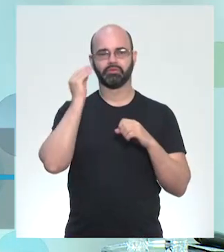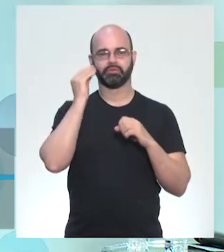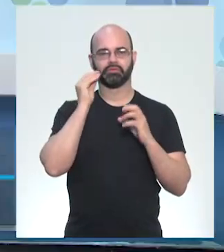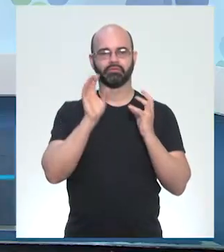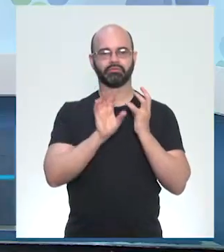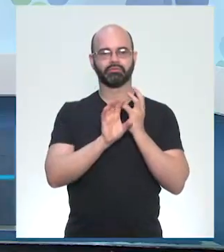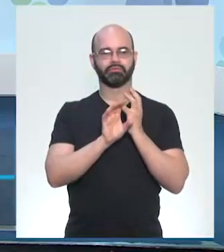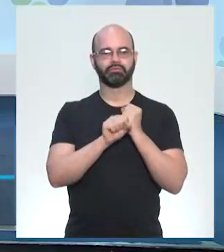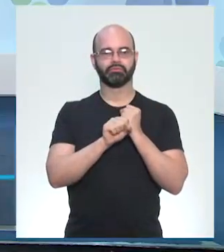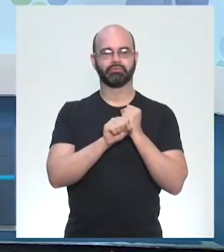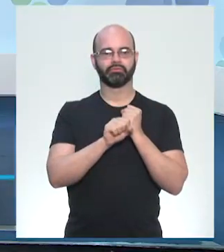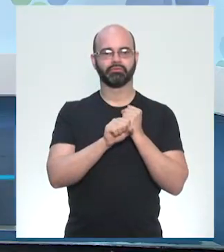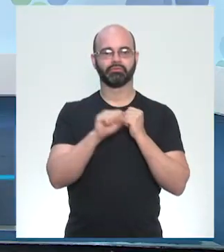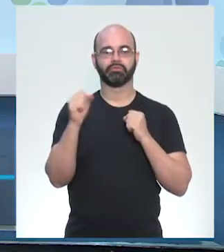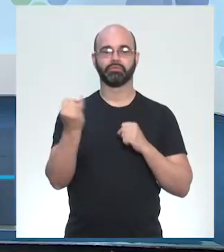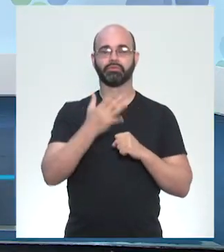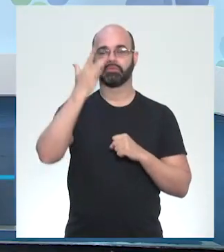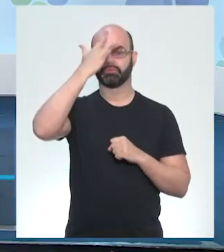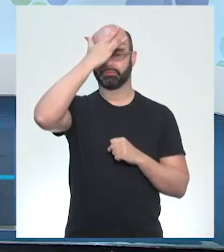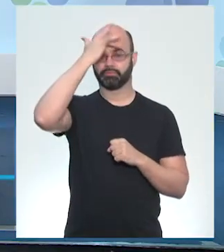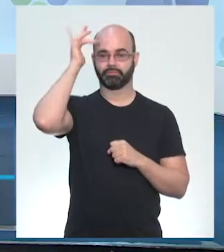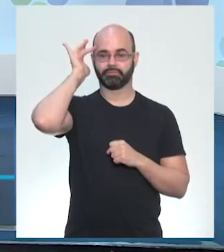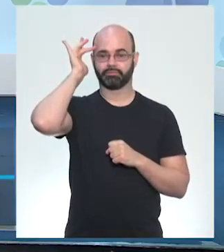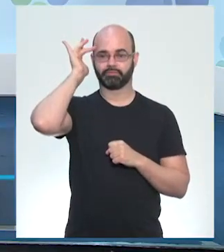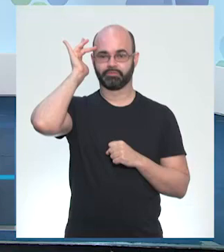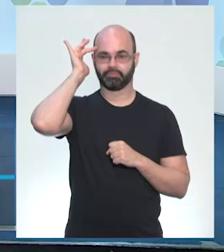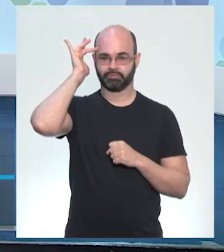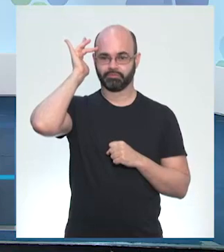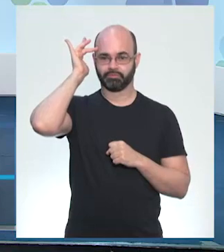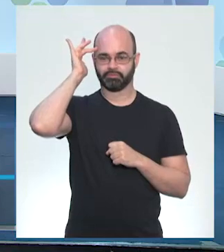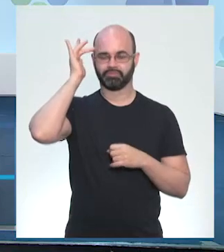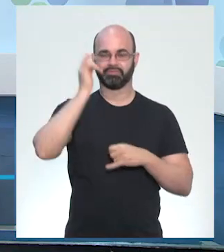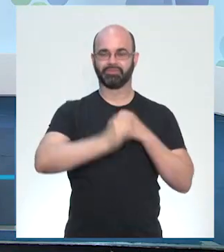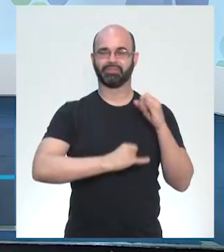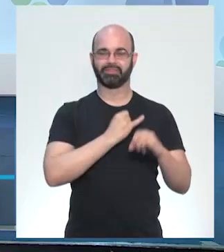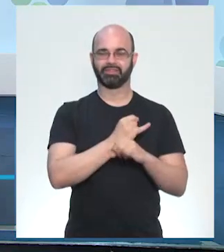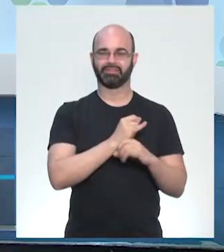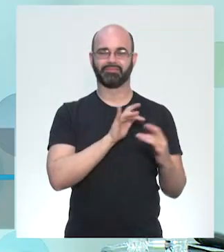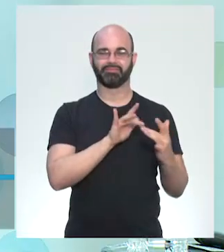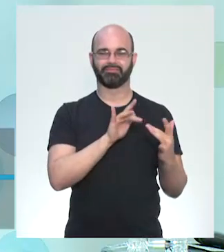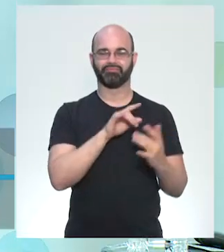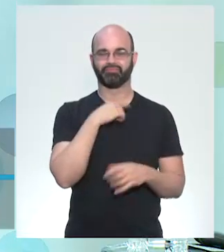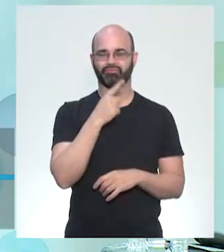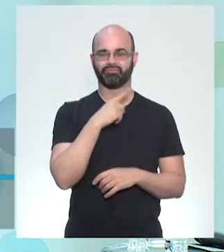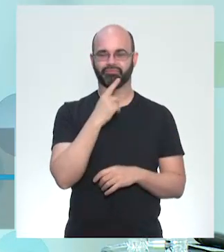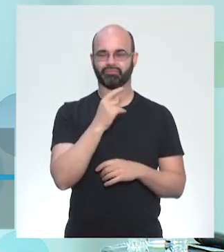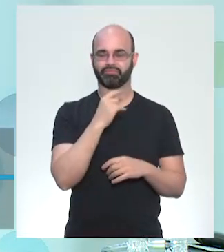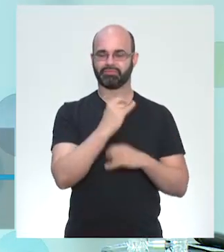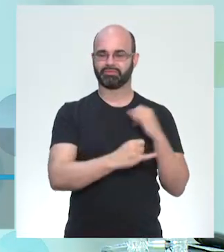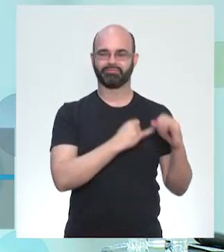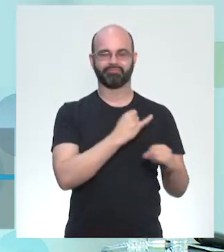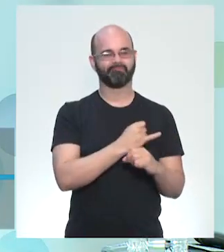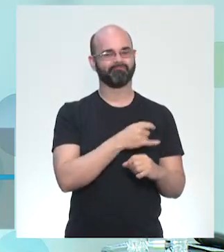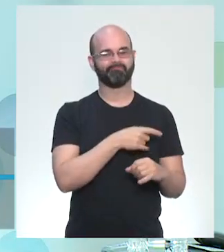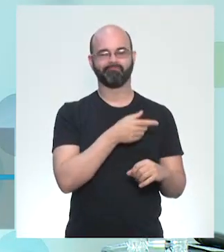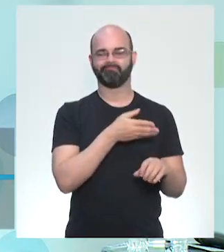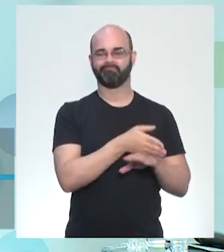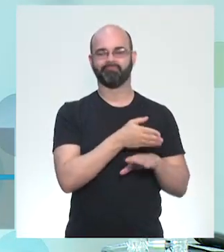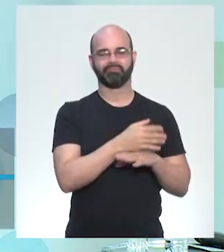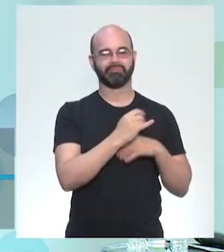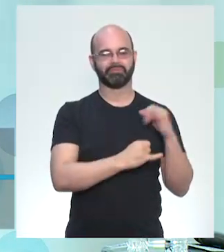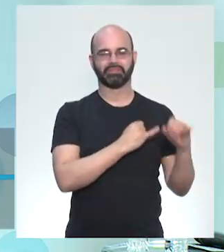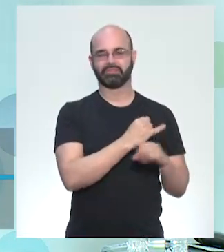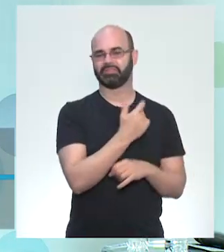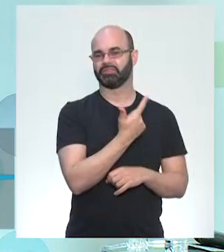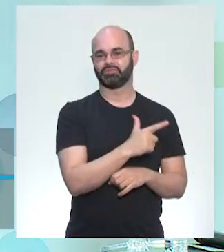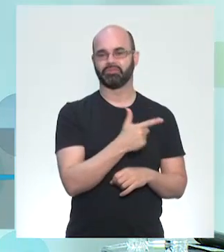Então, aqui veja a pergunta, quantos habitantes não têm acesso à internet? Então, a leitura é importante. Bom, o que a gente sabe?